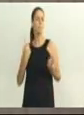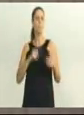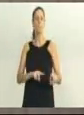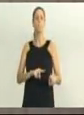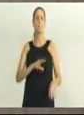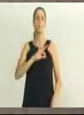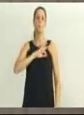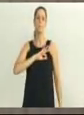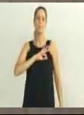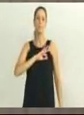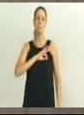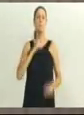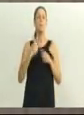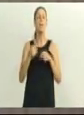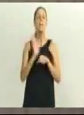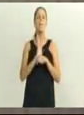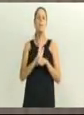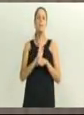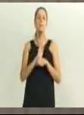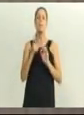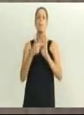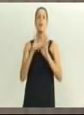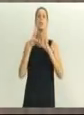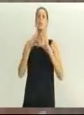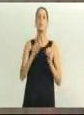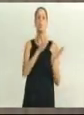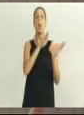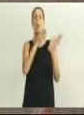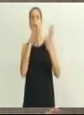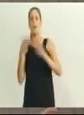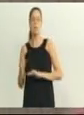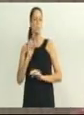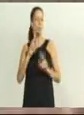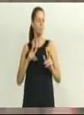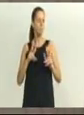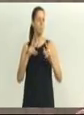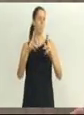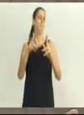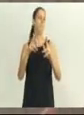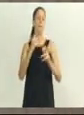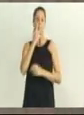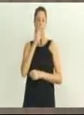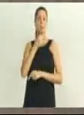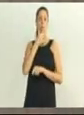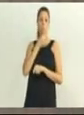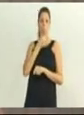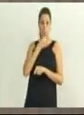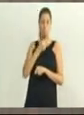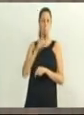cidadão ali como herói e o guarda como inimigo.